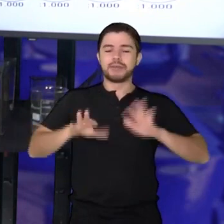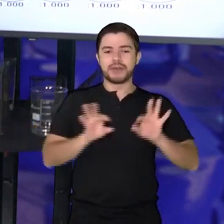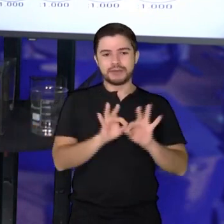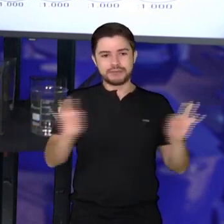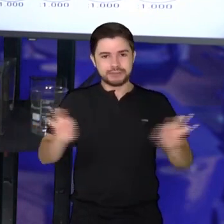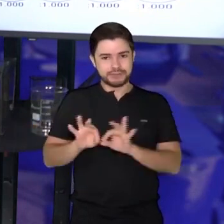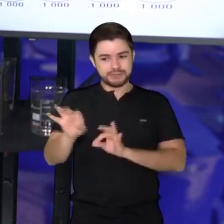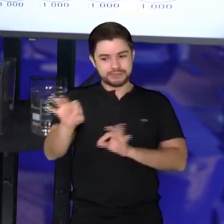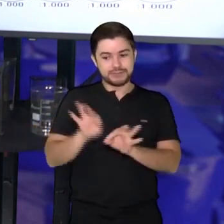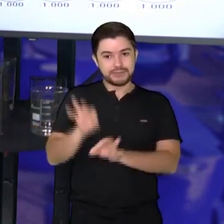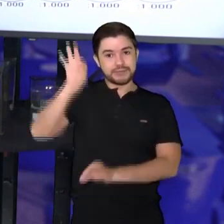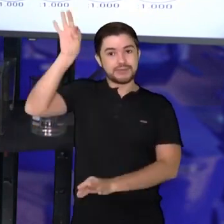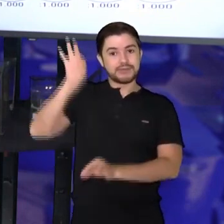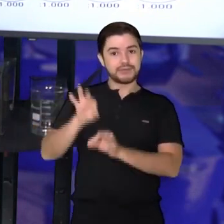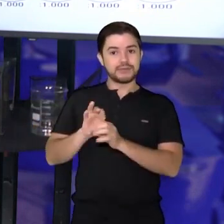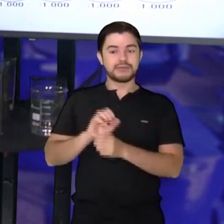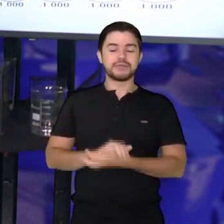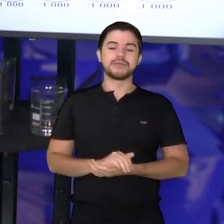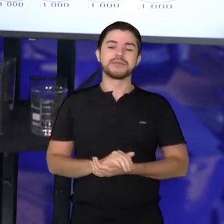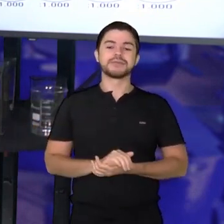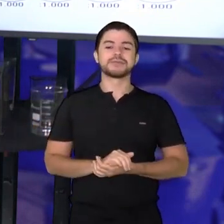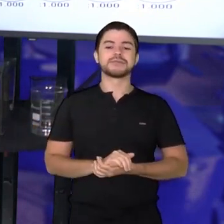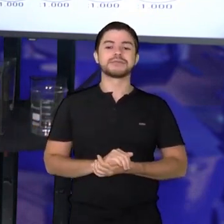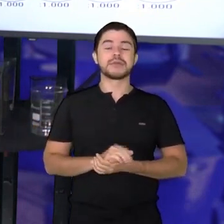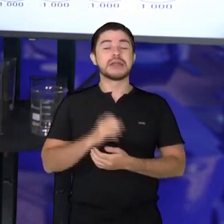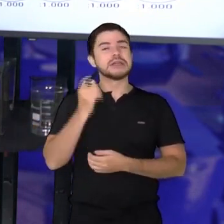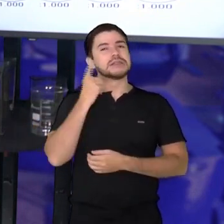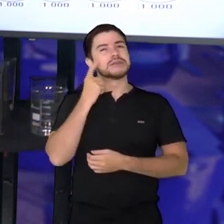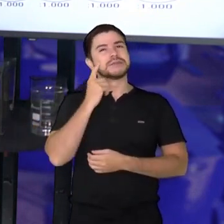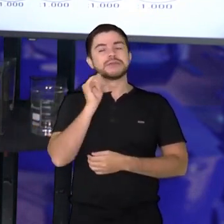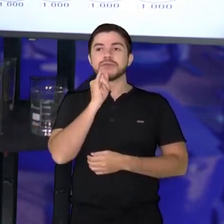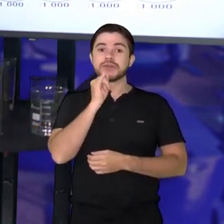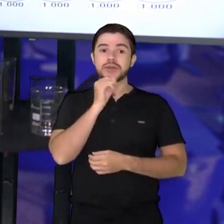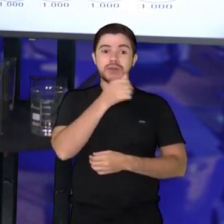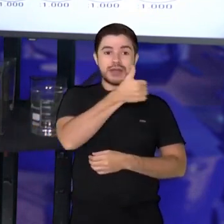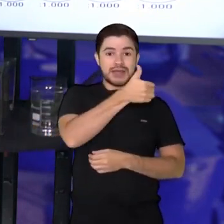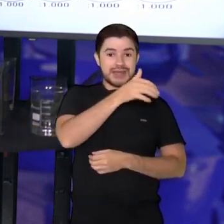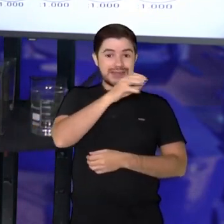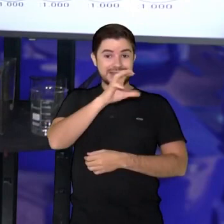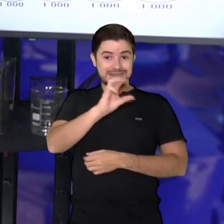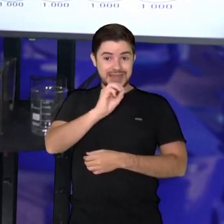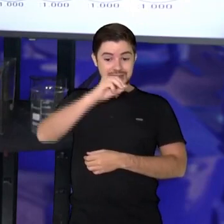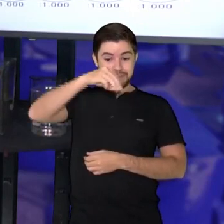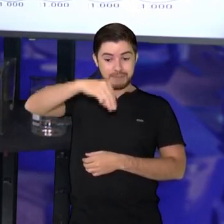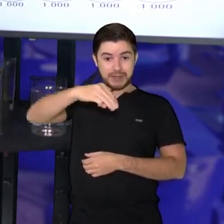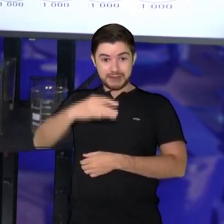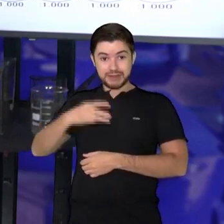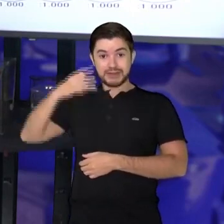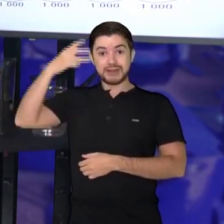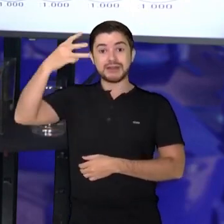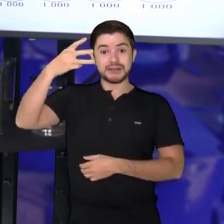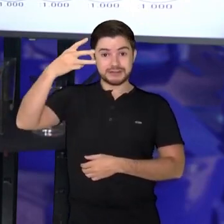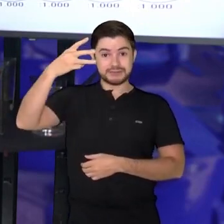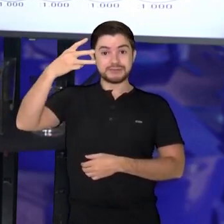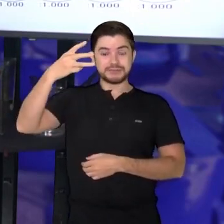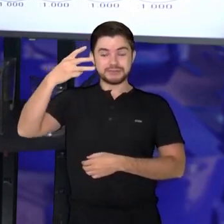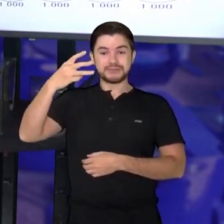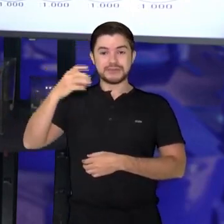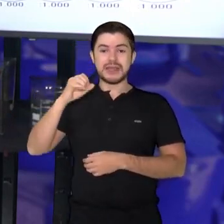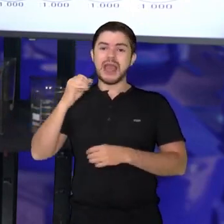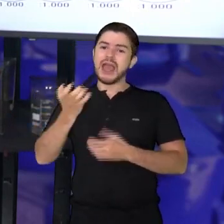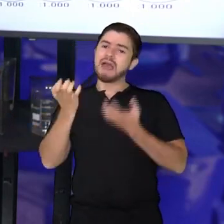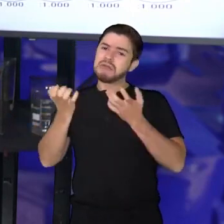essas medidas, tá? Vamos supor a ideia que eu tenho 10 metros cúbicos e quero transformar para